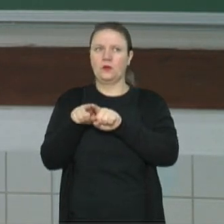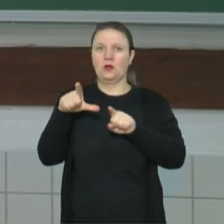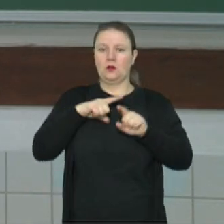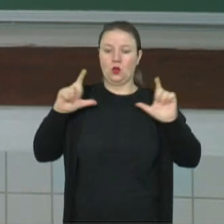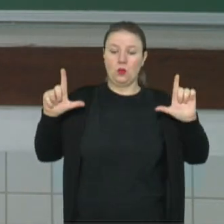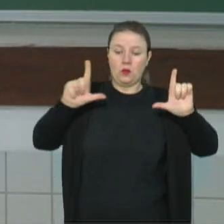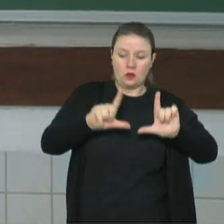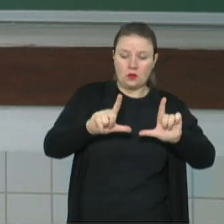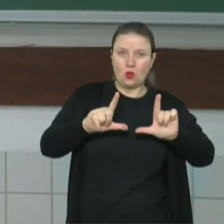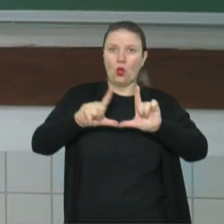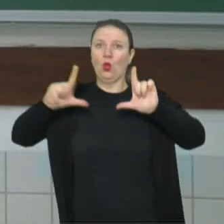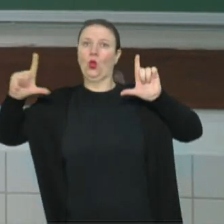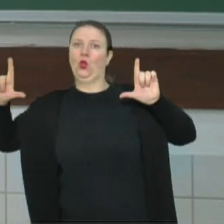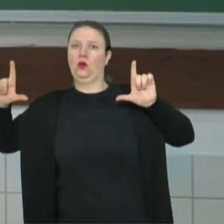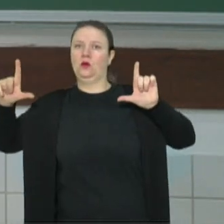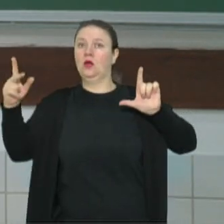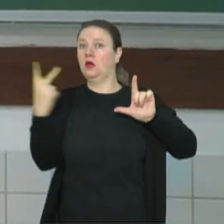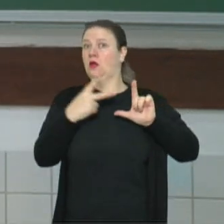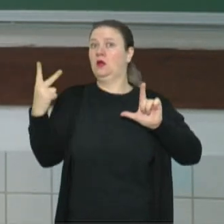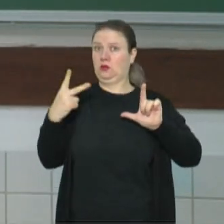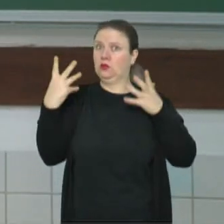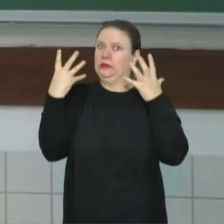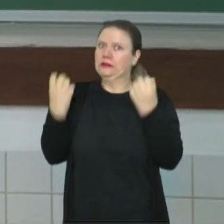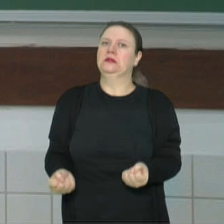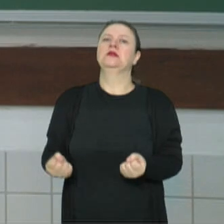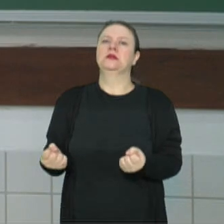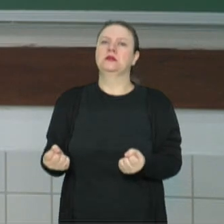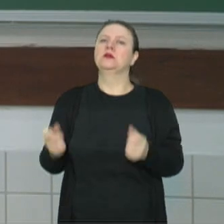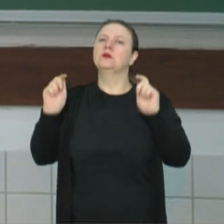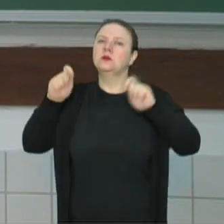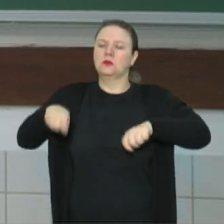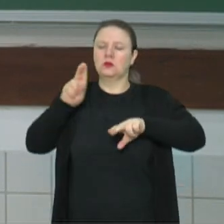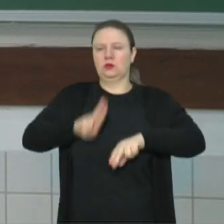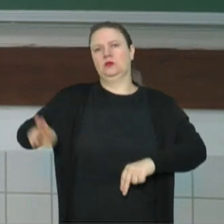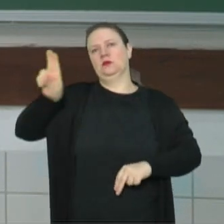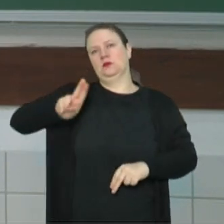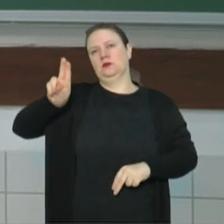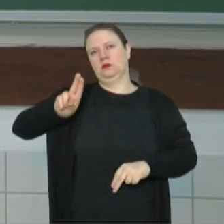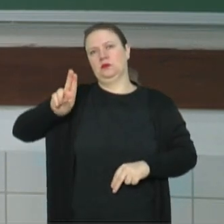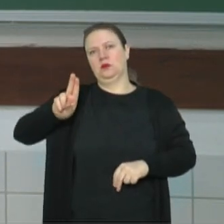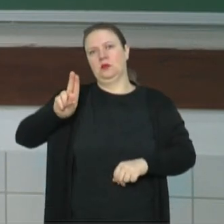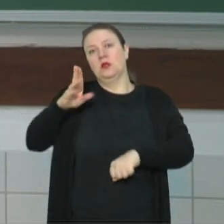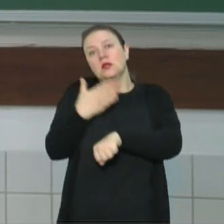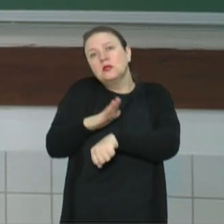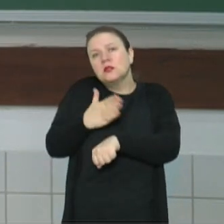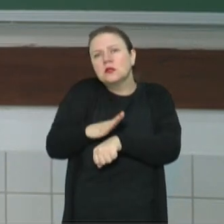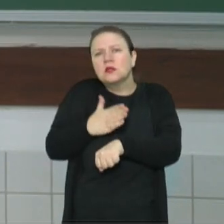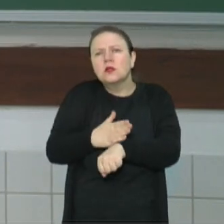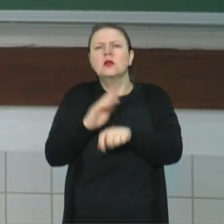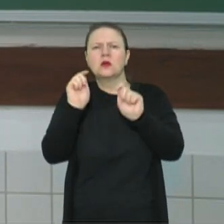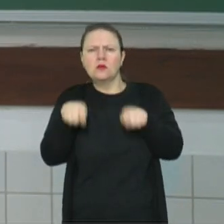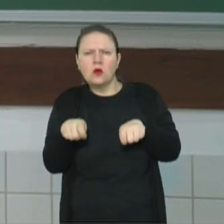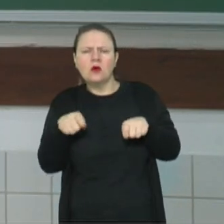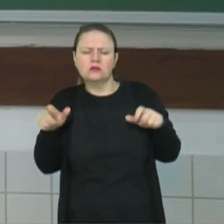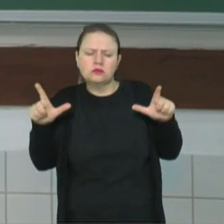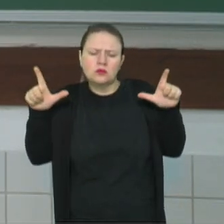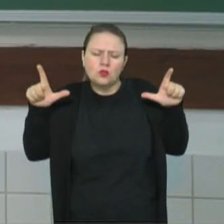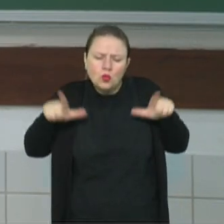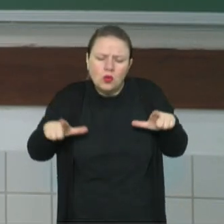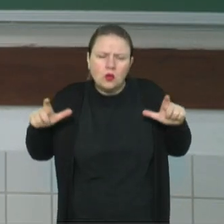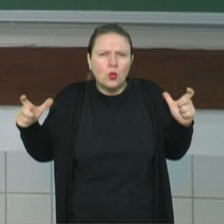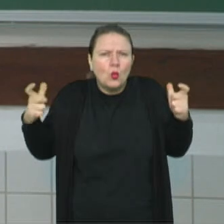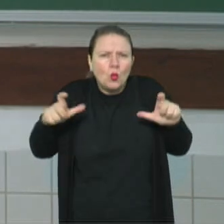e a máxima, que são as medidas aceitas para competições. Treinamentos pode ser espaços menores, né, mas